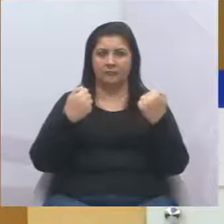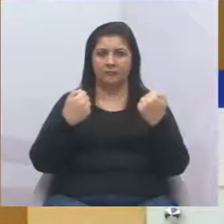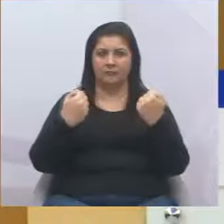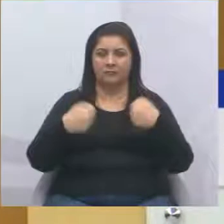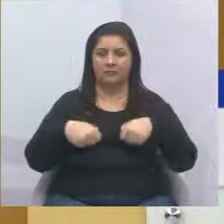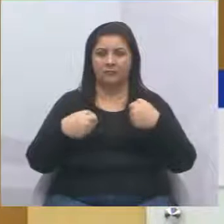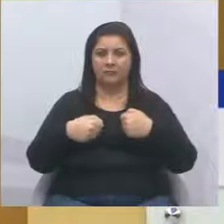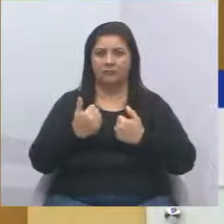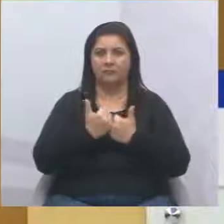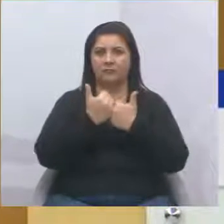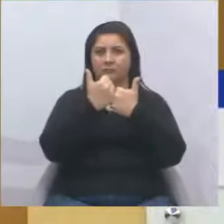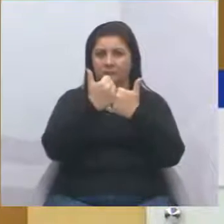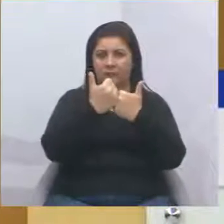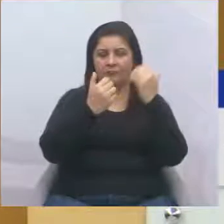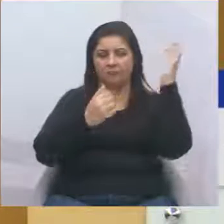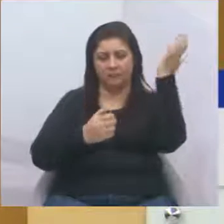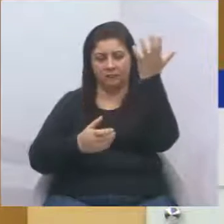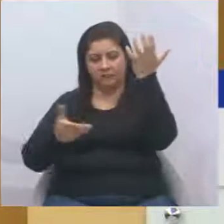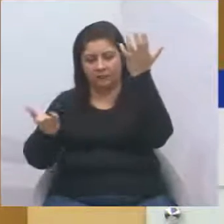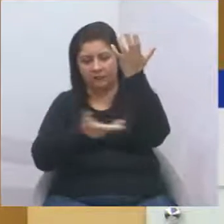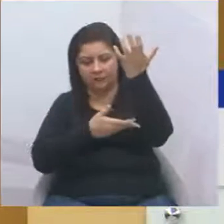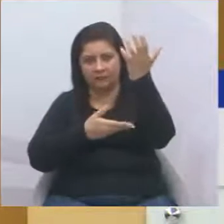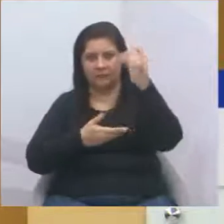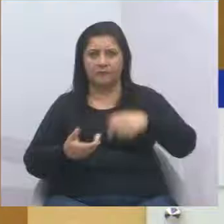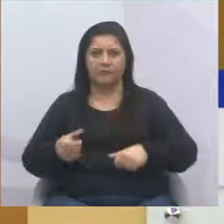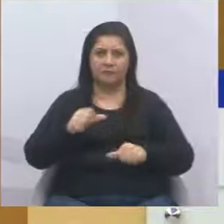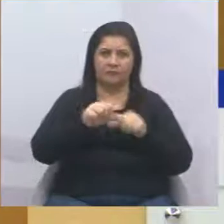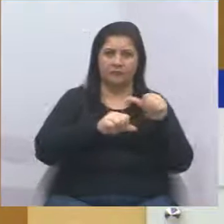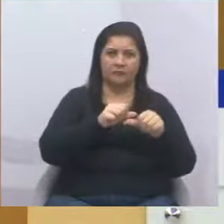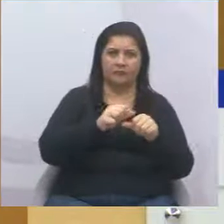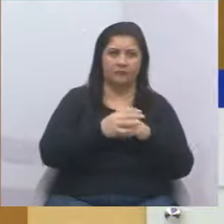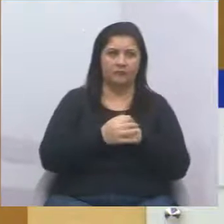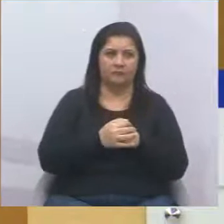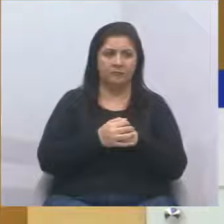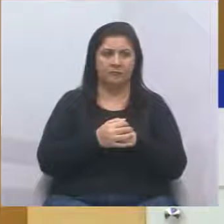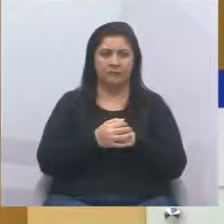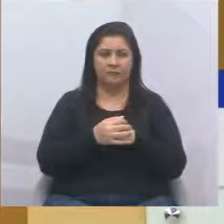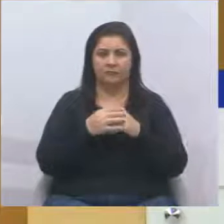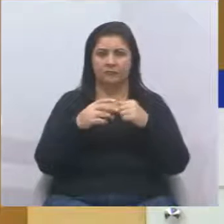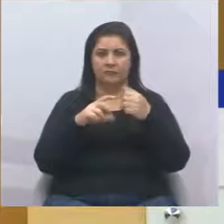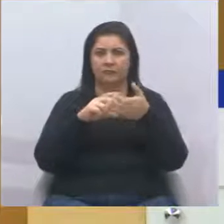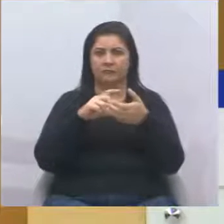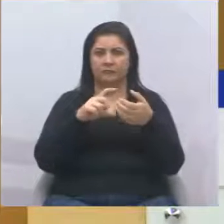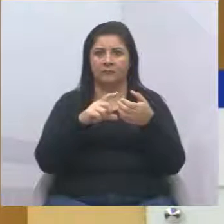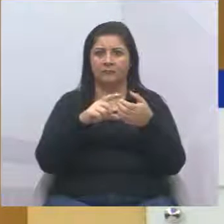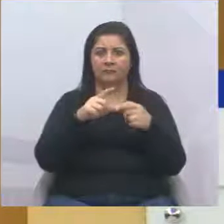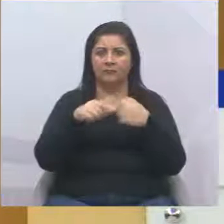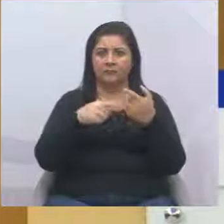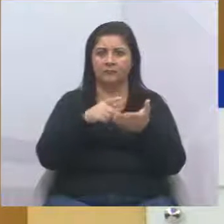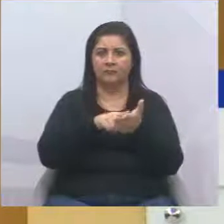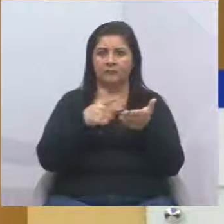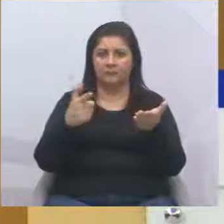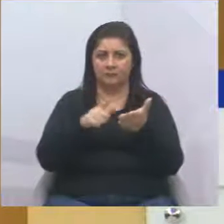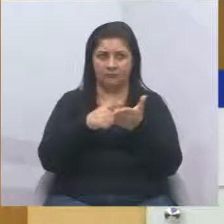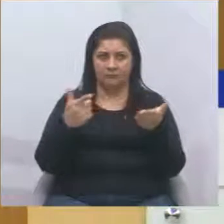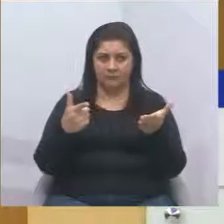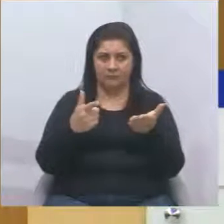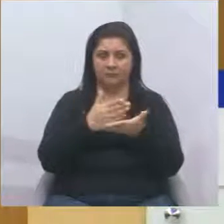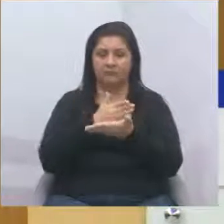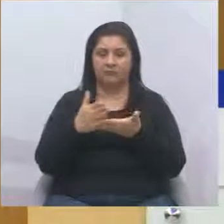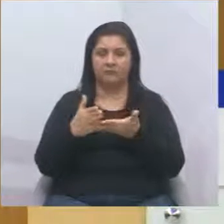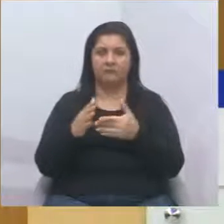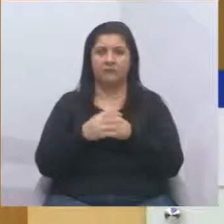vegetação. Artigo 2º. Essa emenda entra em vigor na data de sua publicação. Assinam